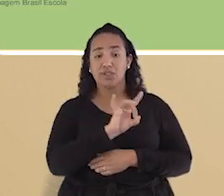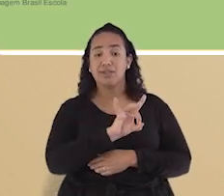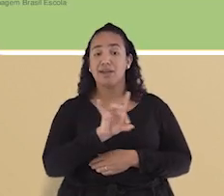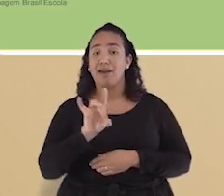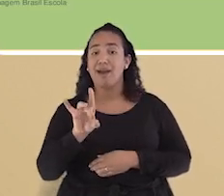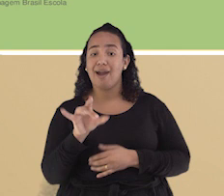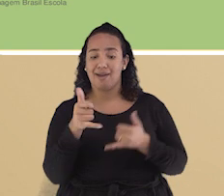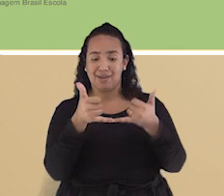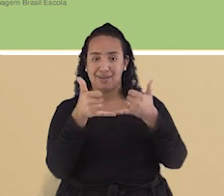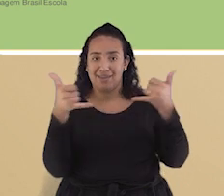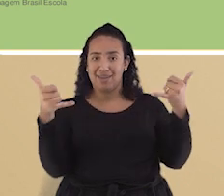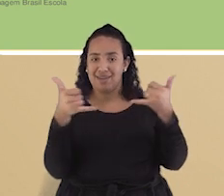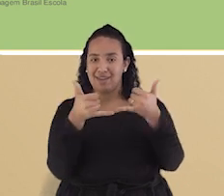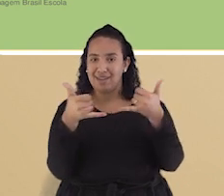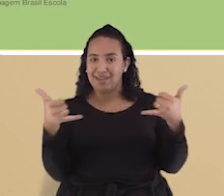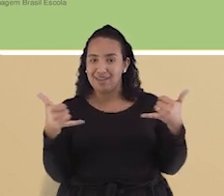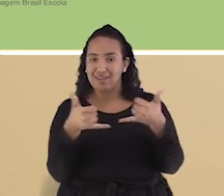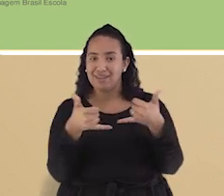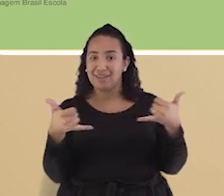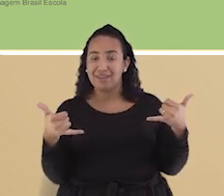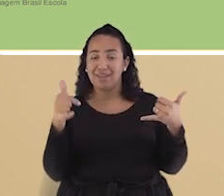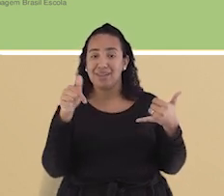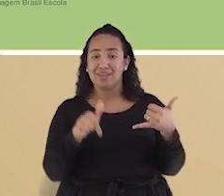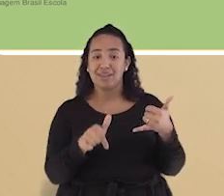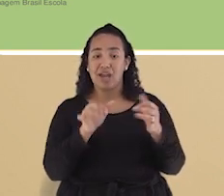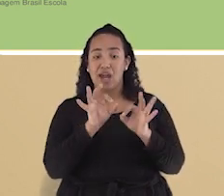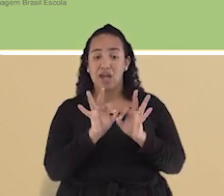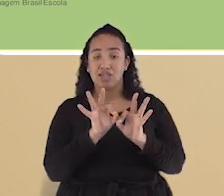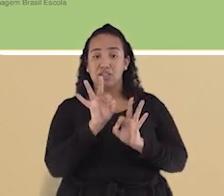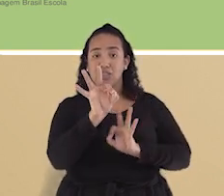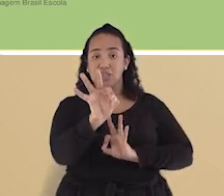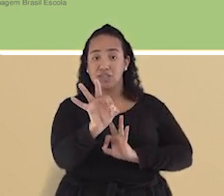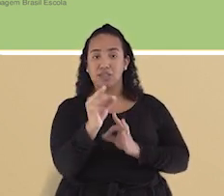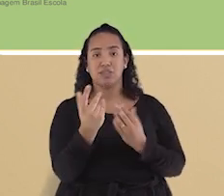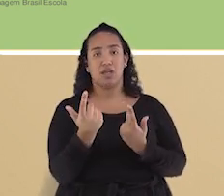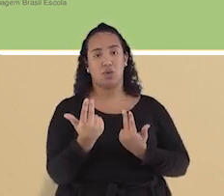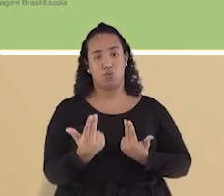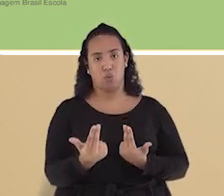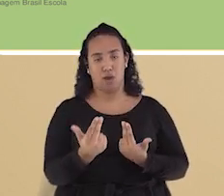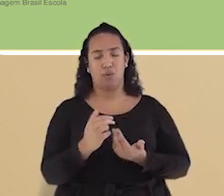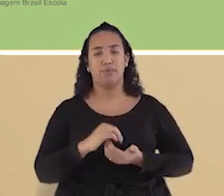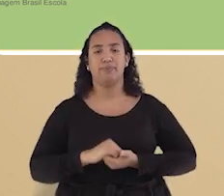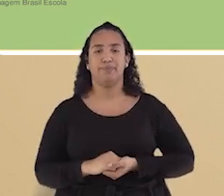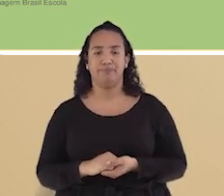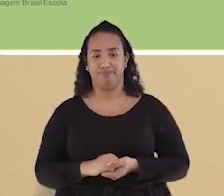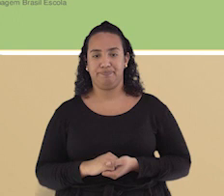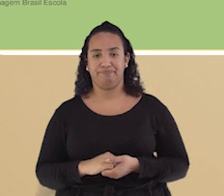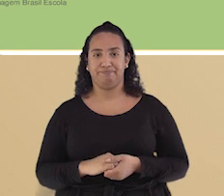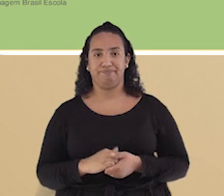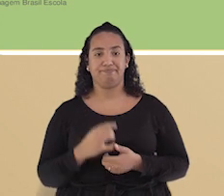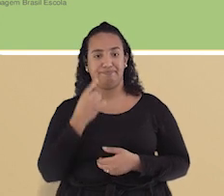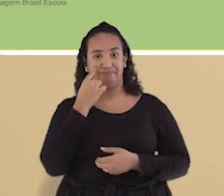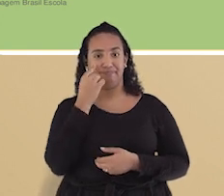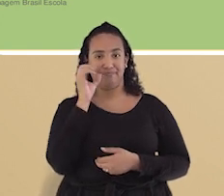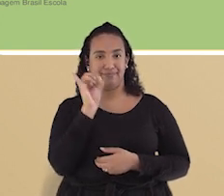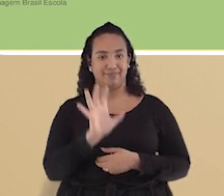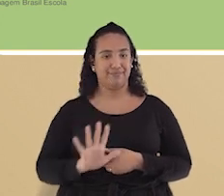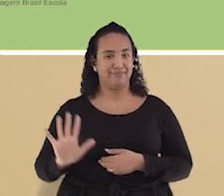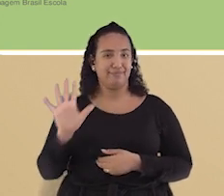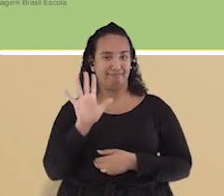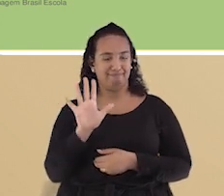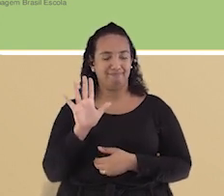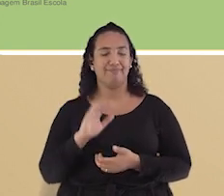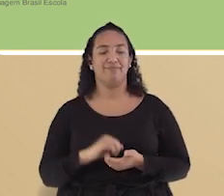relevo possui uma diferença igual de distância entre elas. Essa imagem que você está vendo na